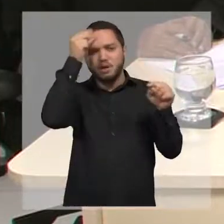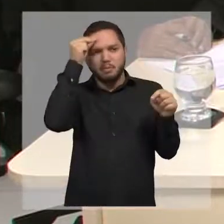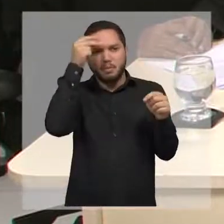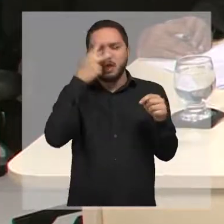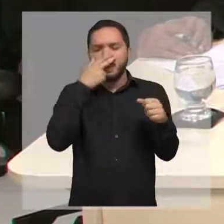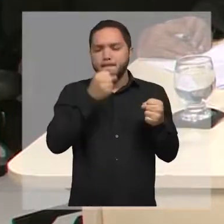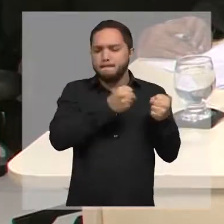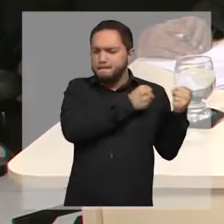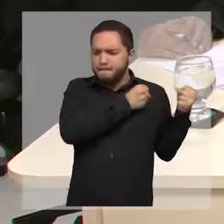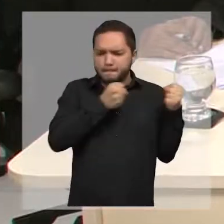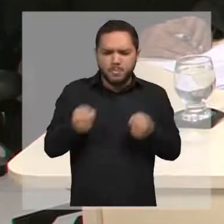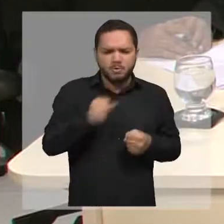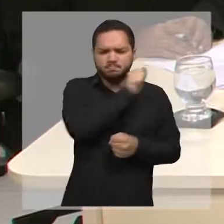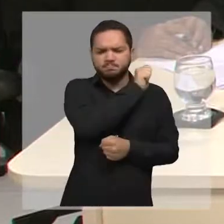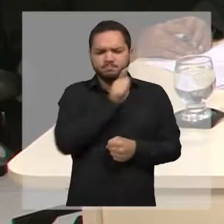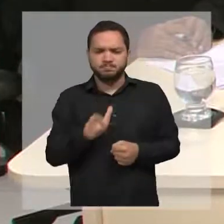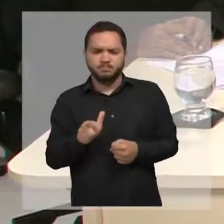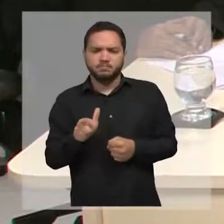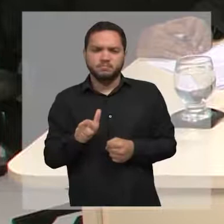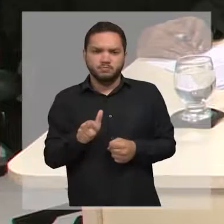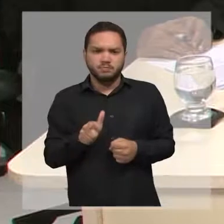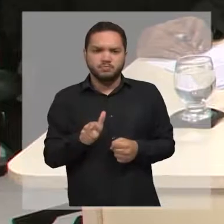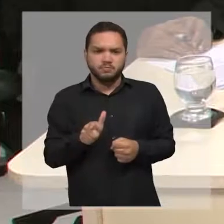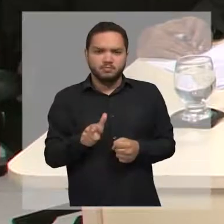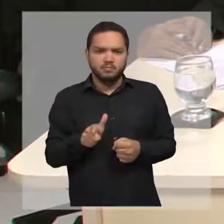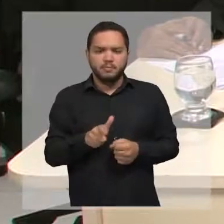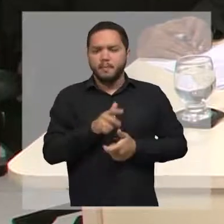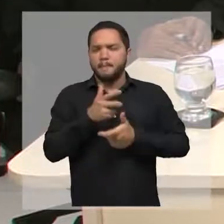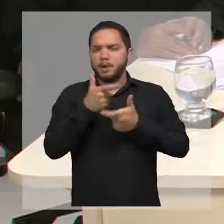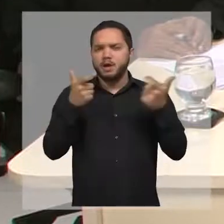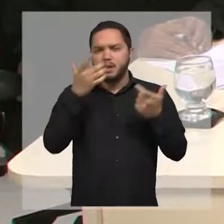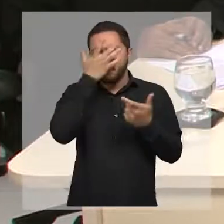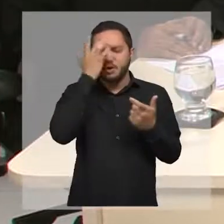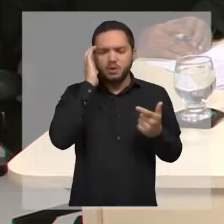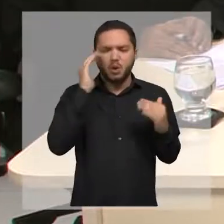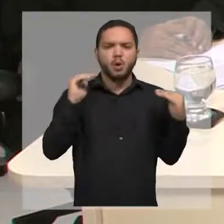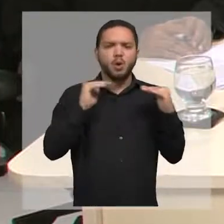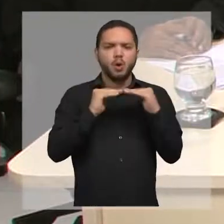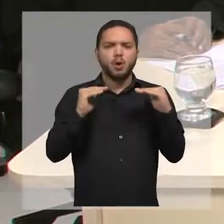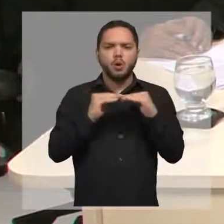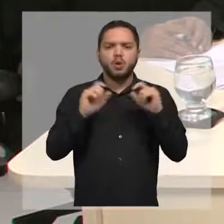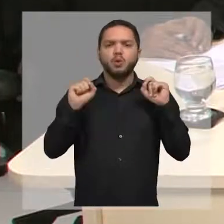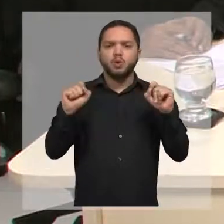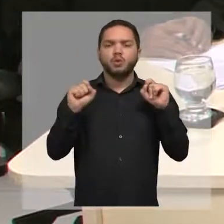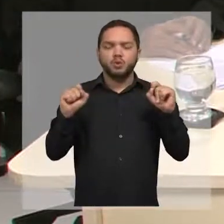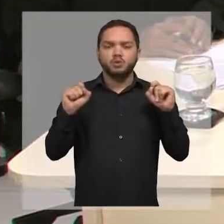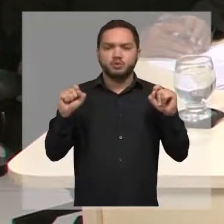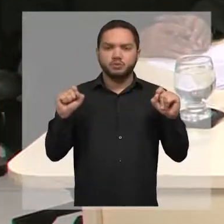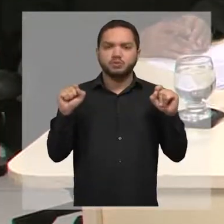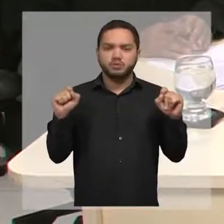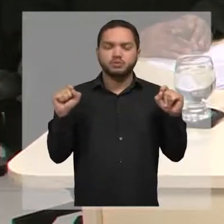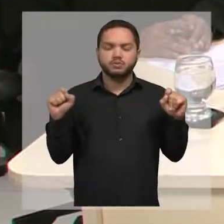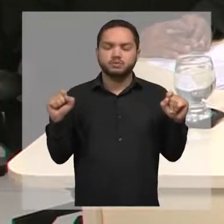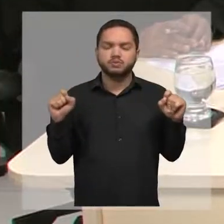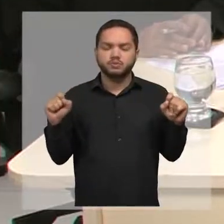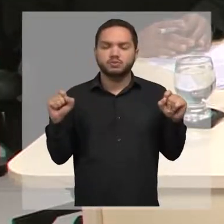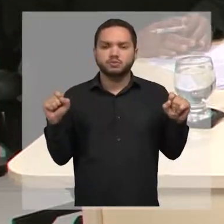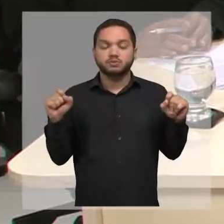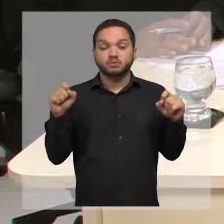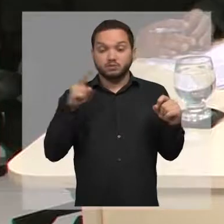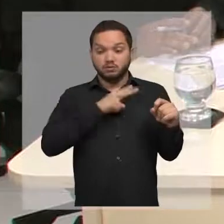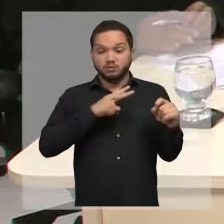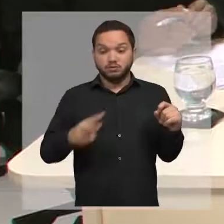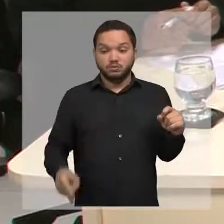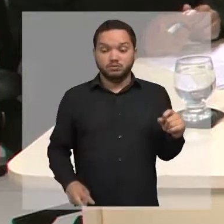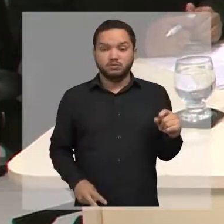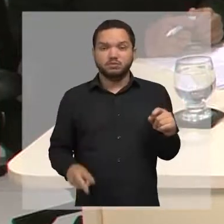do Executivo. Praticamente existe um senso comum criado, principalmente entre os formadores de opinião,